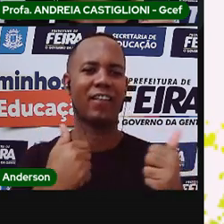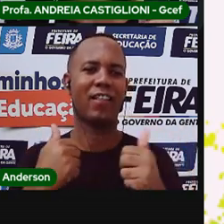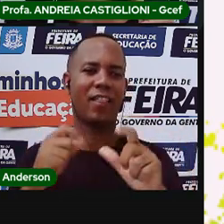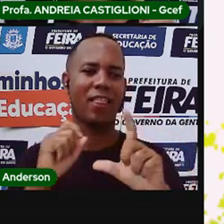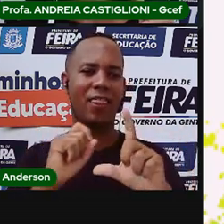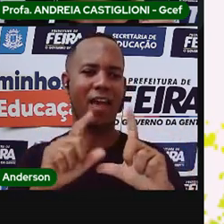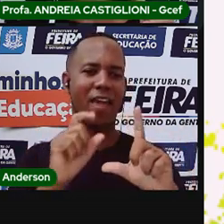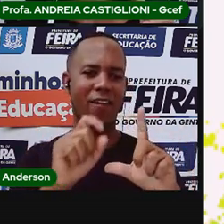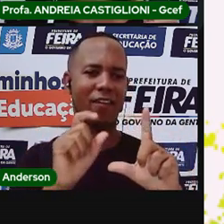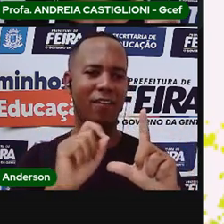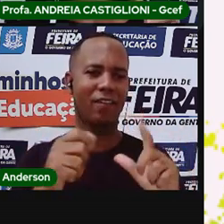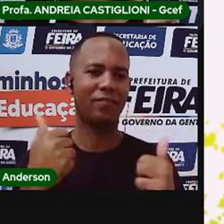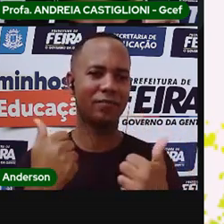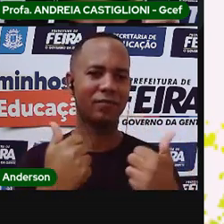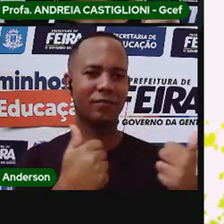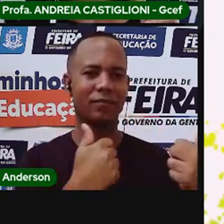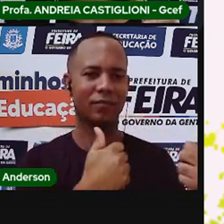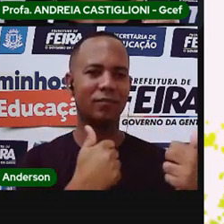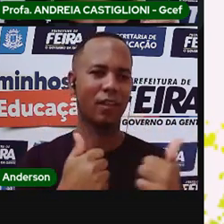aprovar.